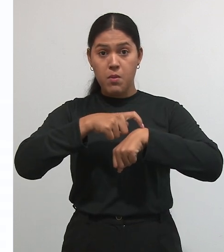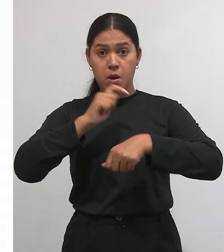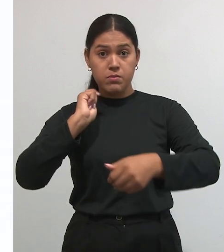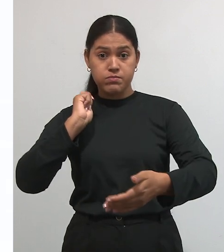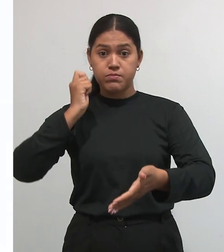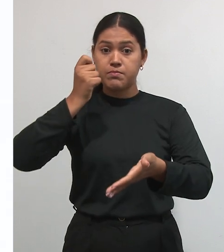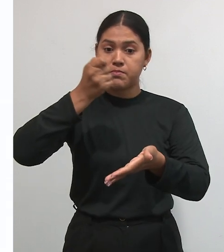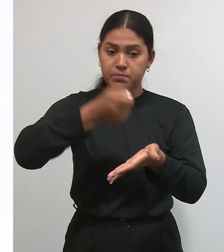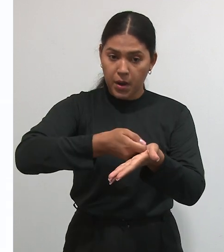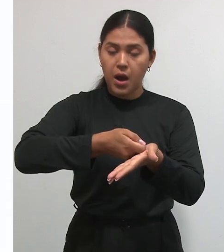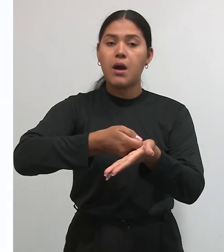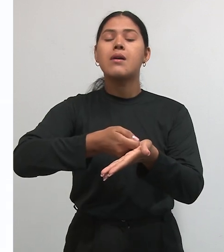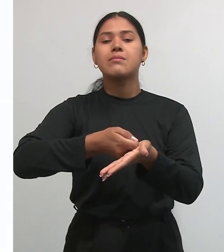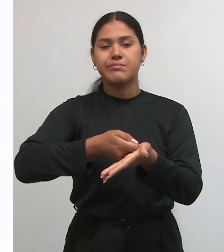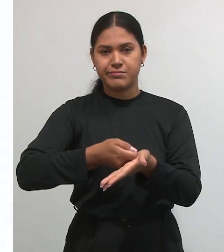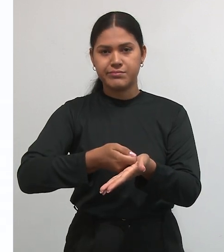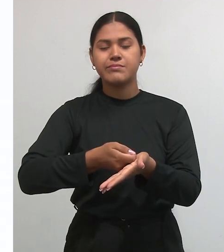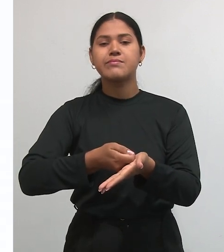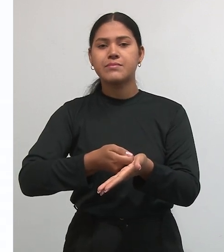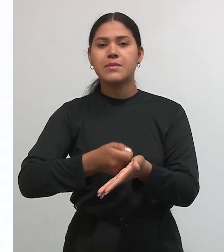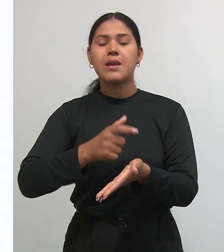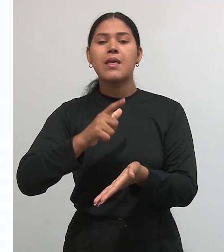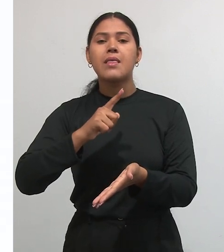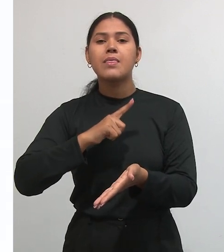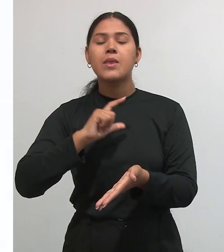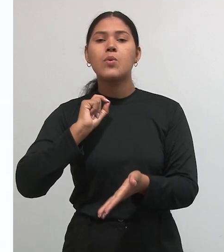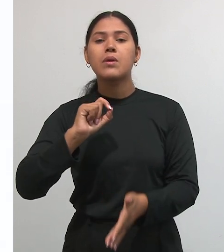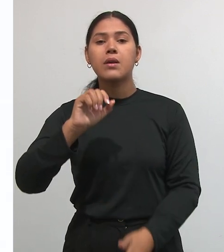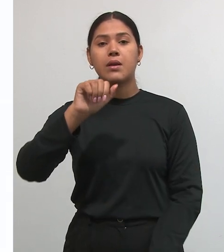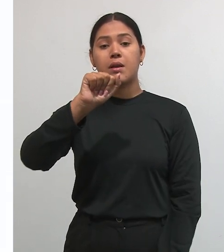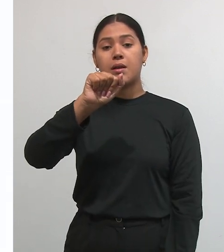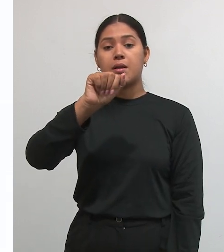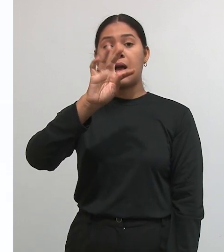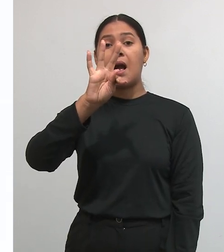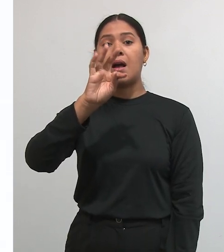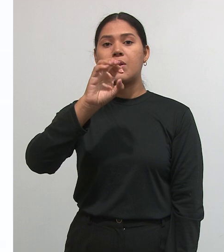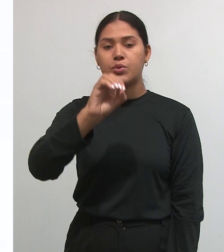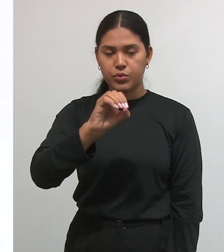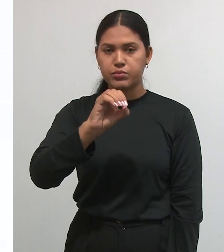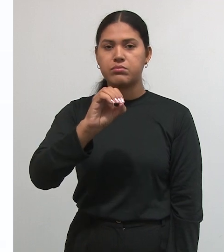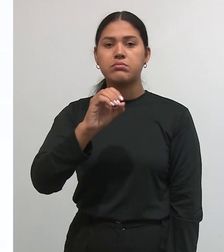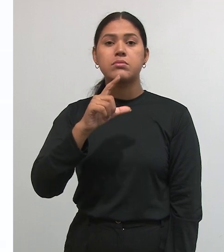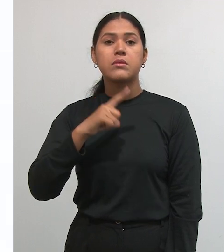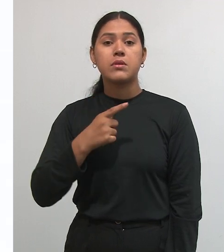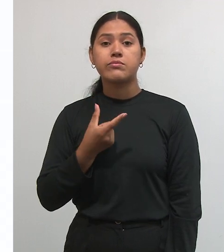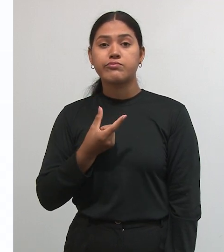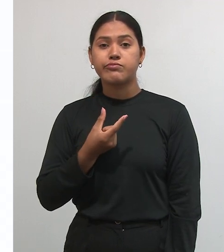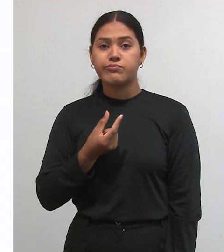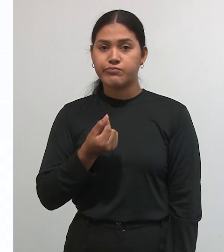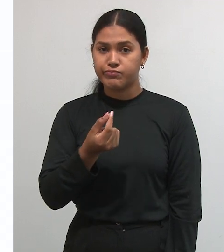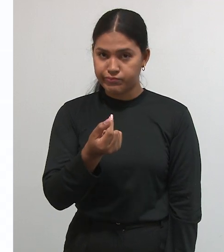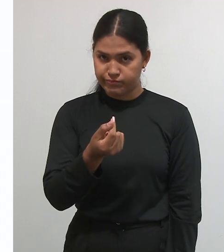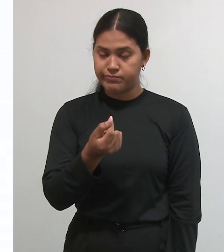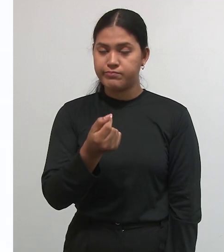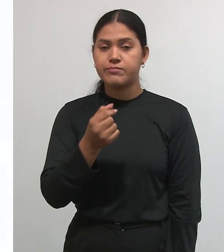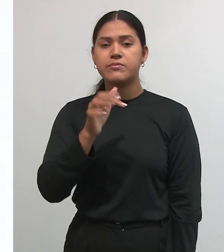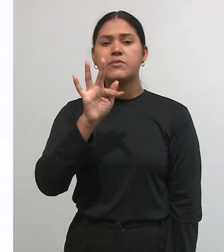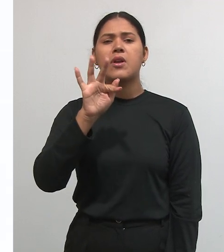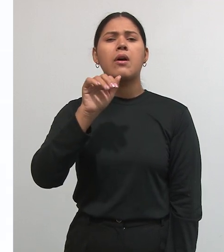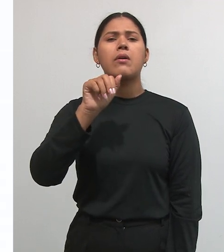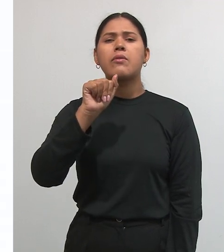do pagamento, recebimento, tudo gera ali um fato contábil, que seria a entrada. Esse fato, ele deve ser o